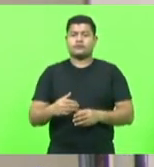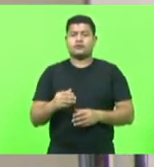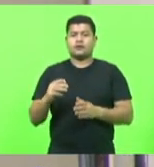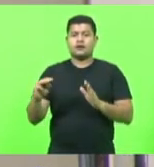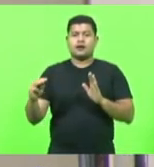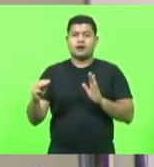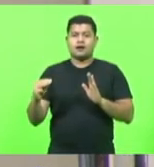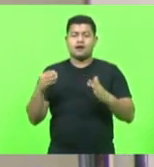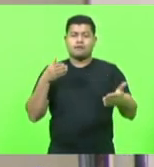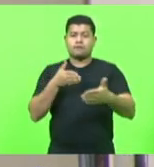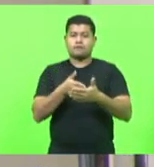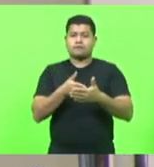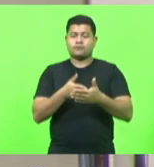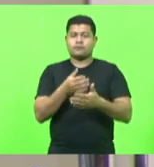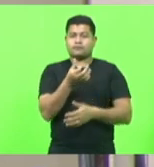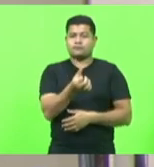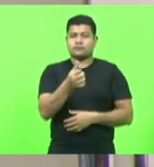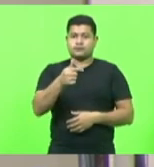de veto